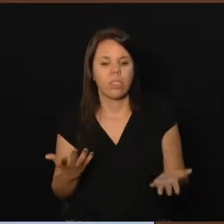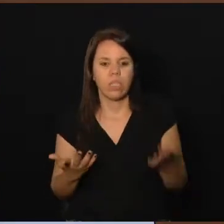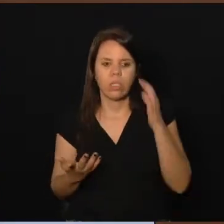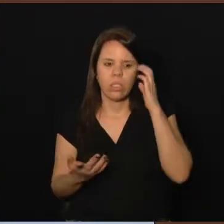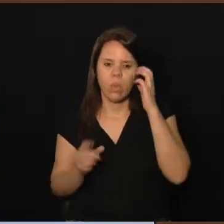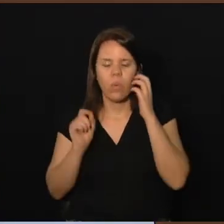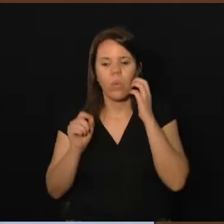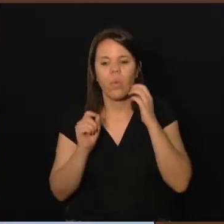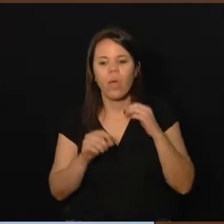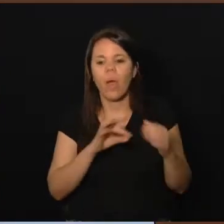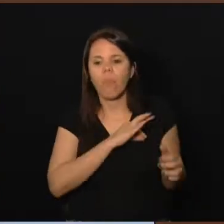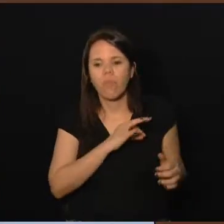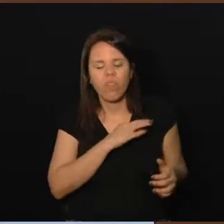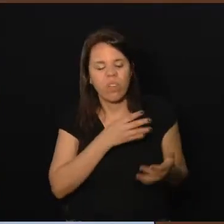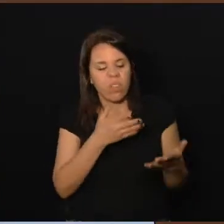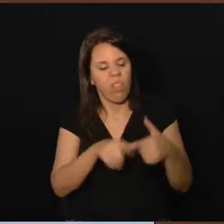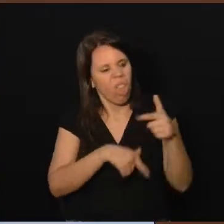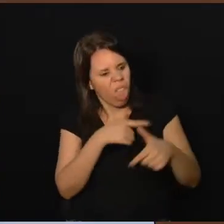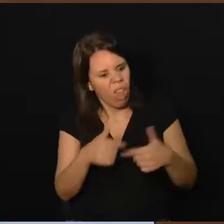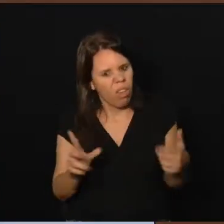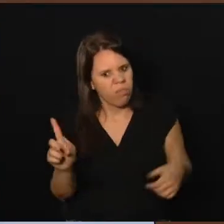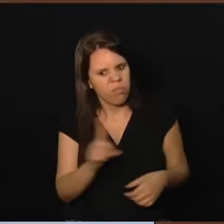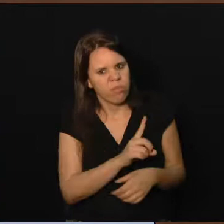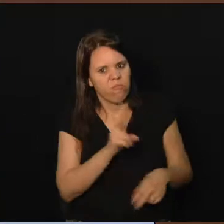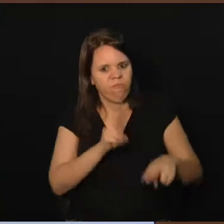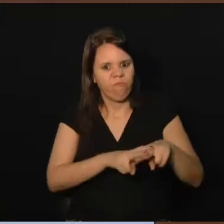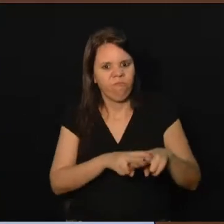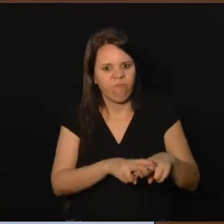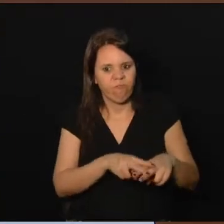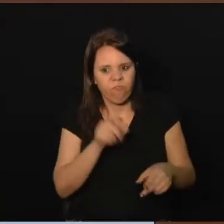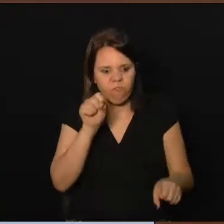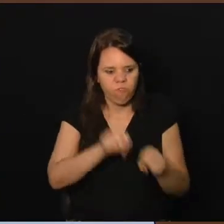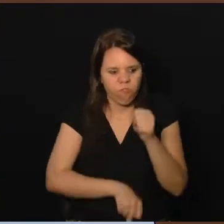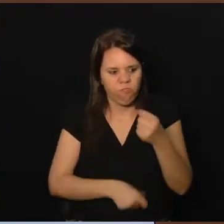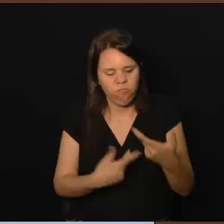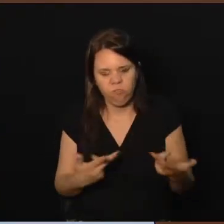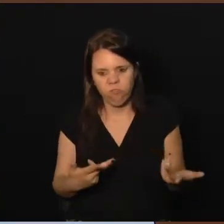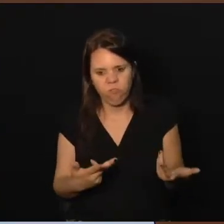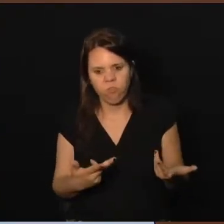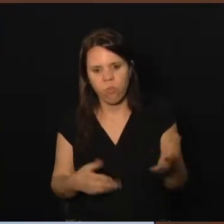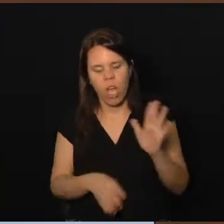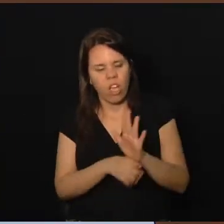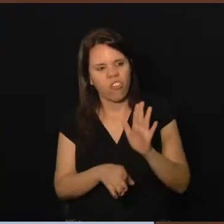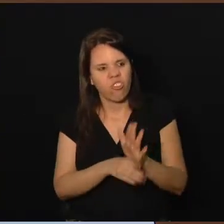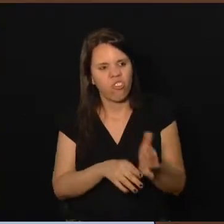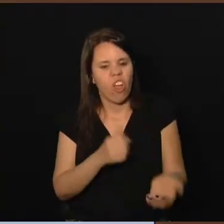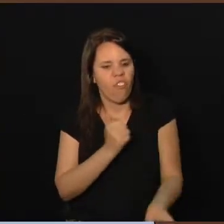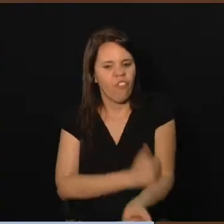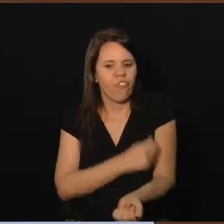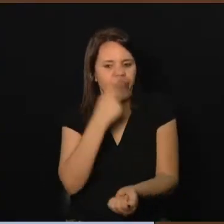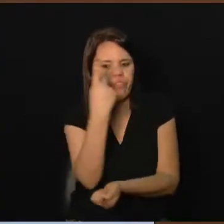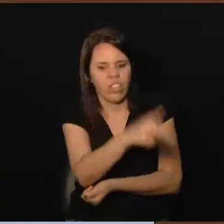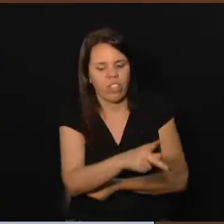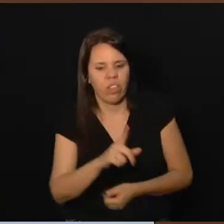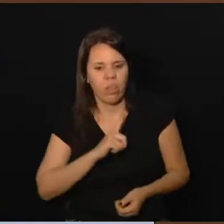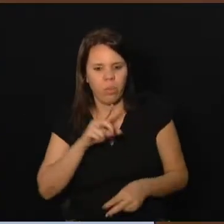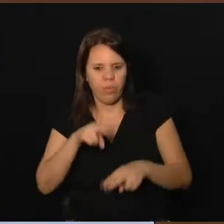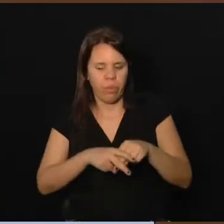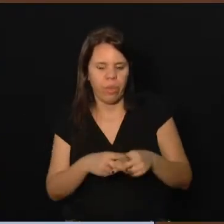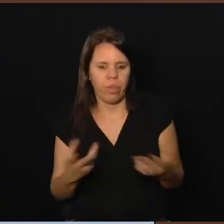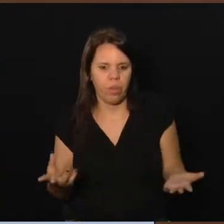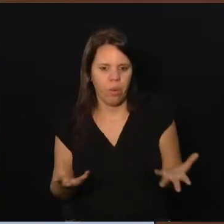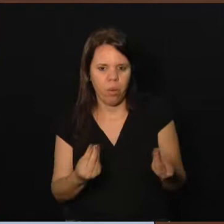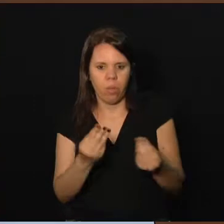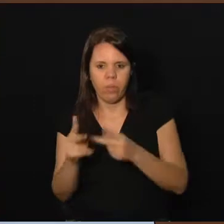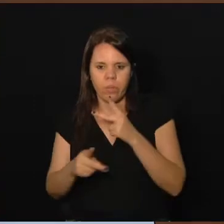polícia. Aí a polícia aparece lá, prende, porque ele cometeu um crime para sustentar o vício dele. Aí ele vai para o sistema prisional, aí vem um monte